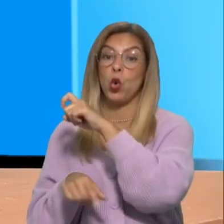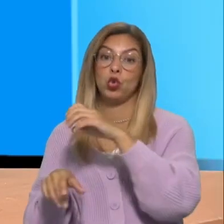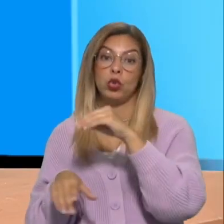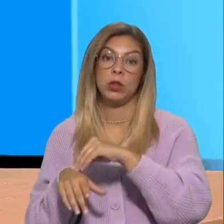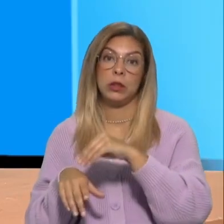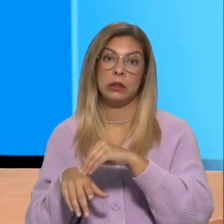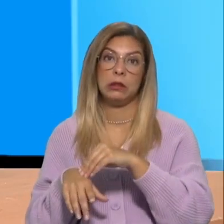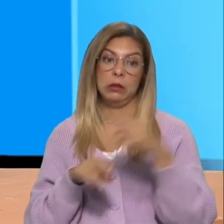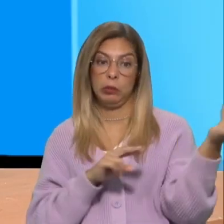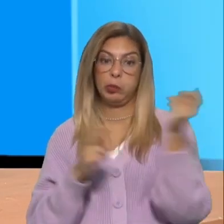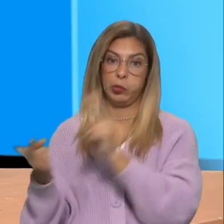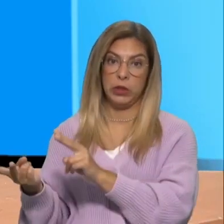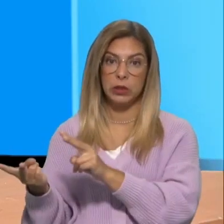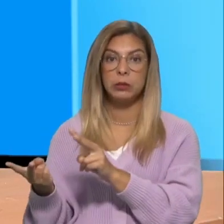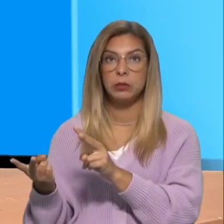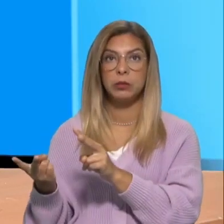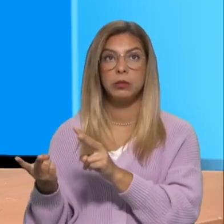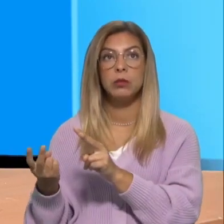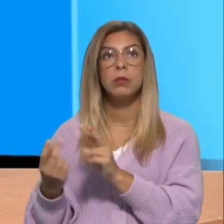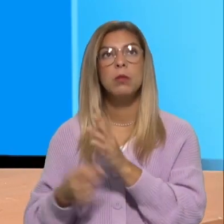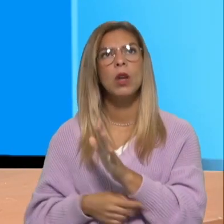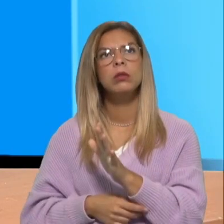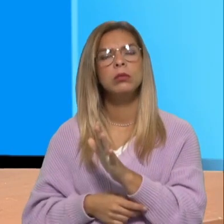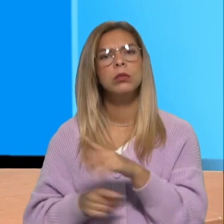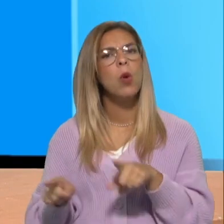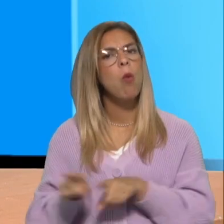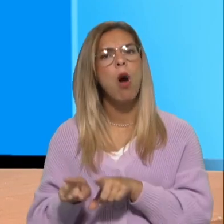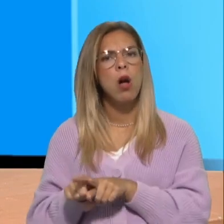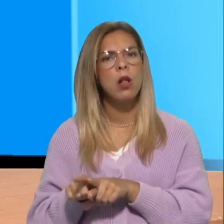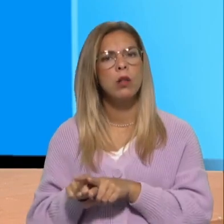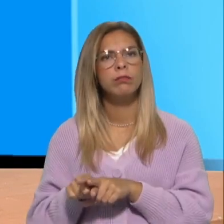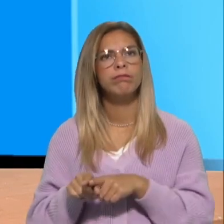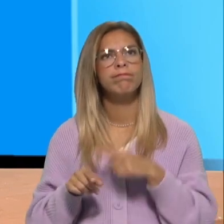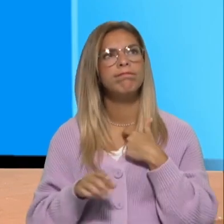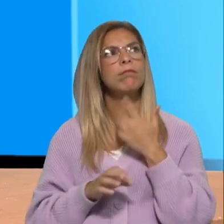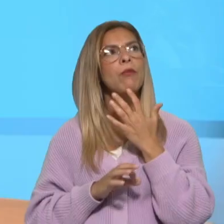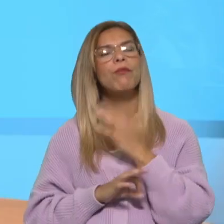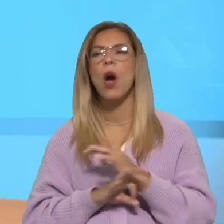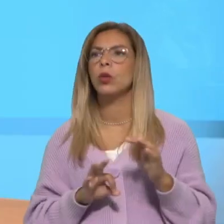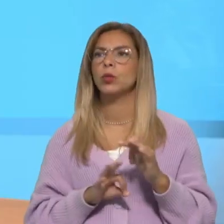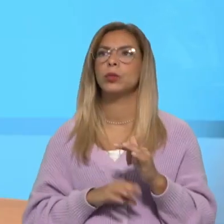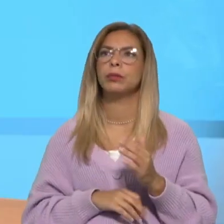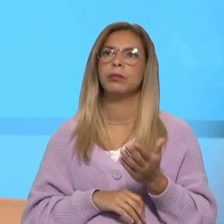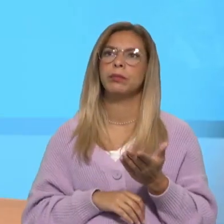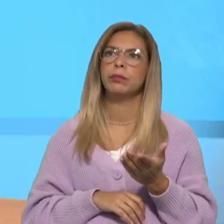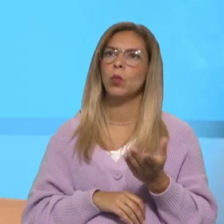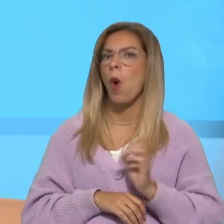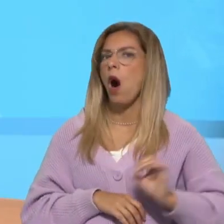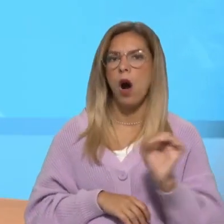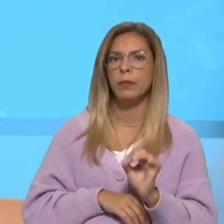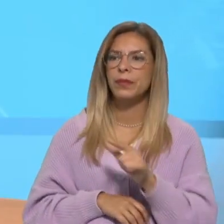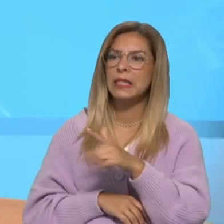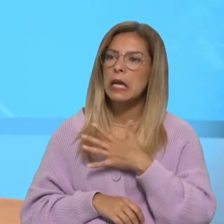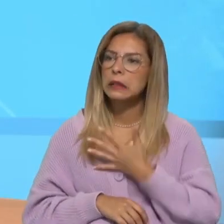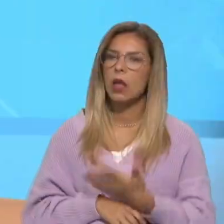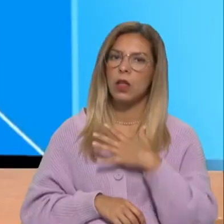desterro, do exílio, mas é uma pessoa como nós, significa que é imperfeita e significa que é cansativa